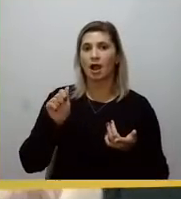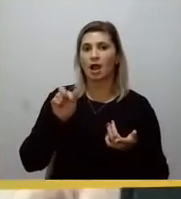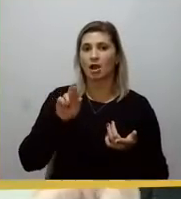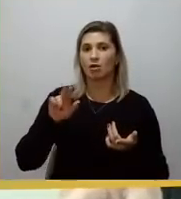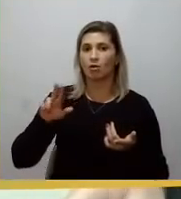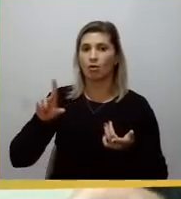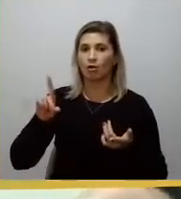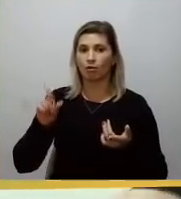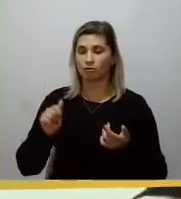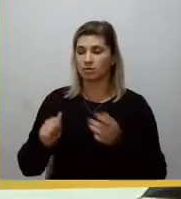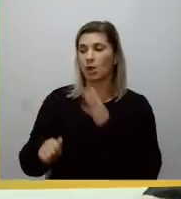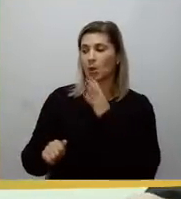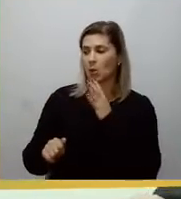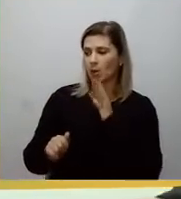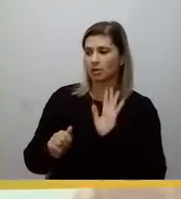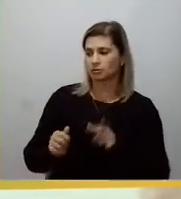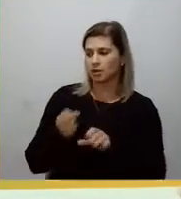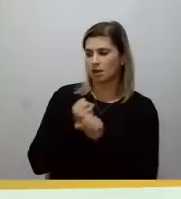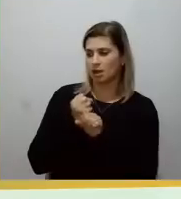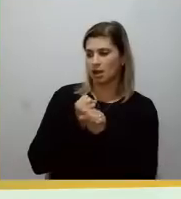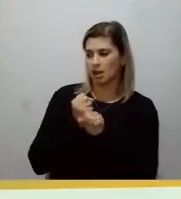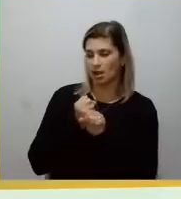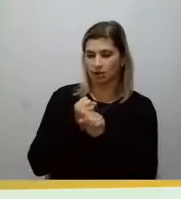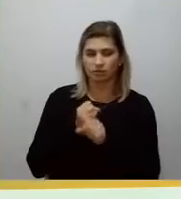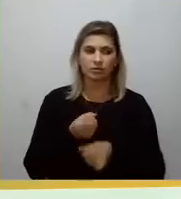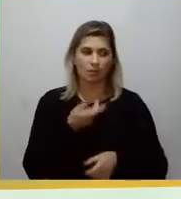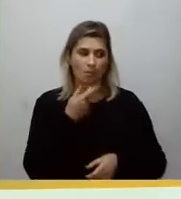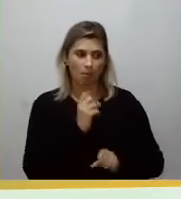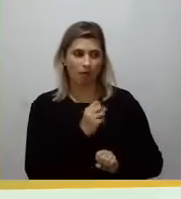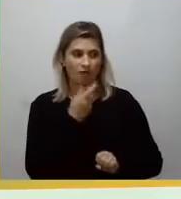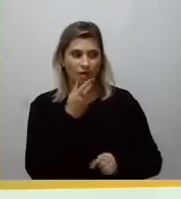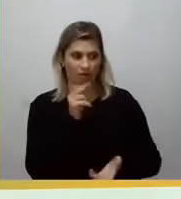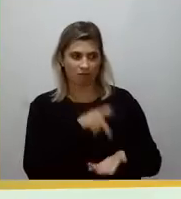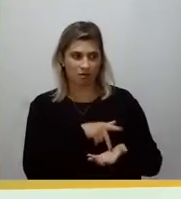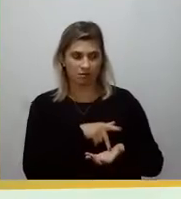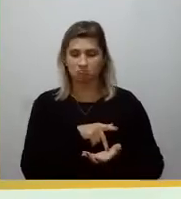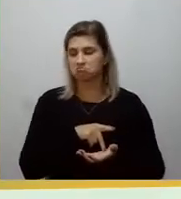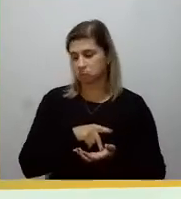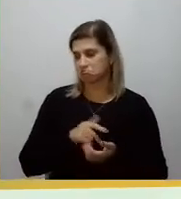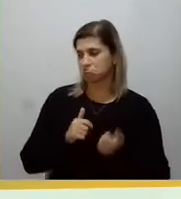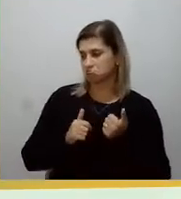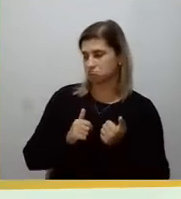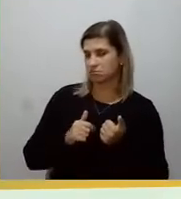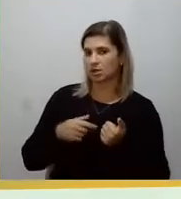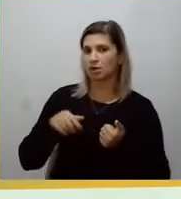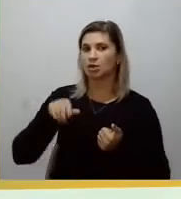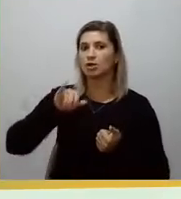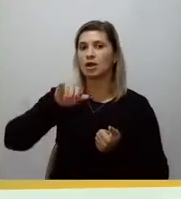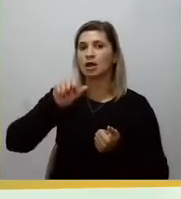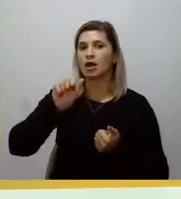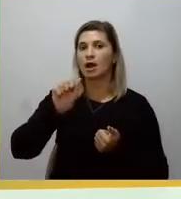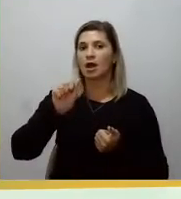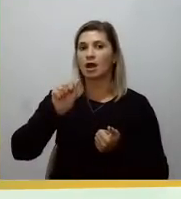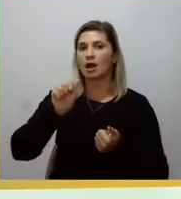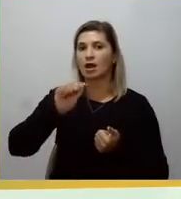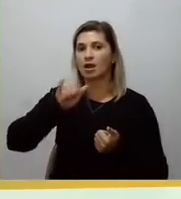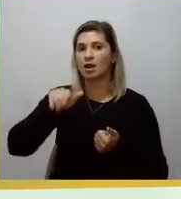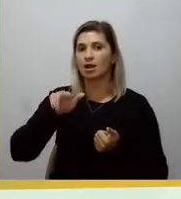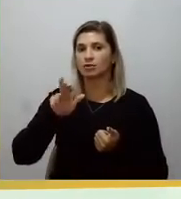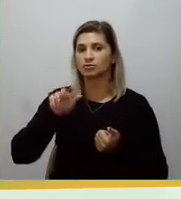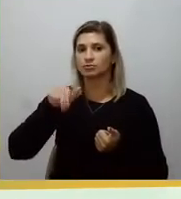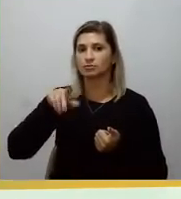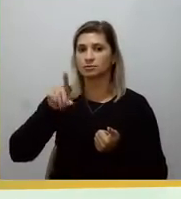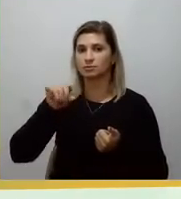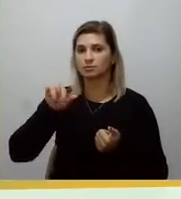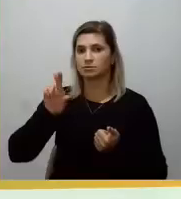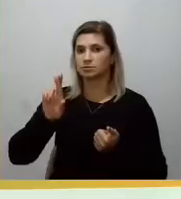ele há bastante anos também. Isso lhe impede de falar a verdade sobre ele? Não, absolutamente. Jurandir Domingos Agostini? O Jurandir é meu primo, mas também